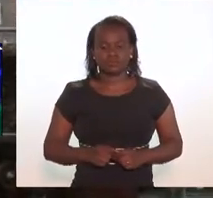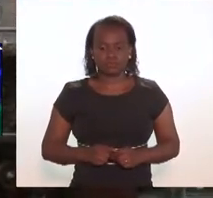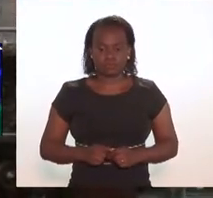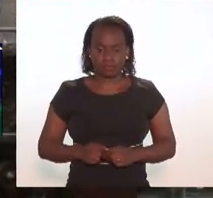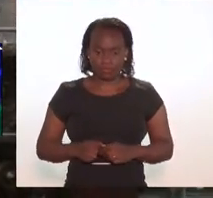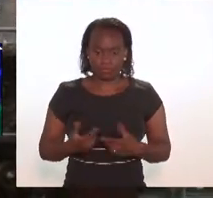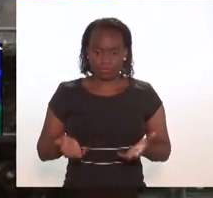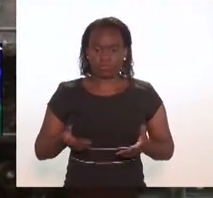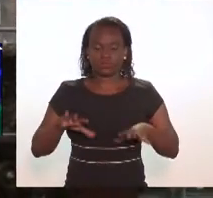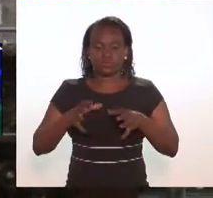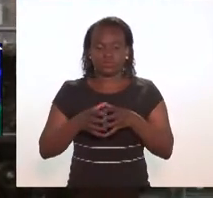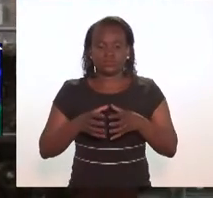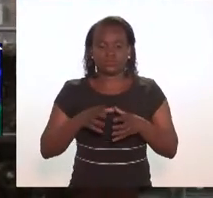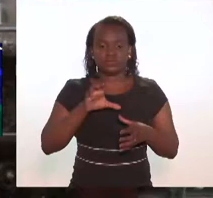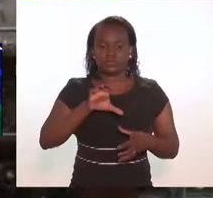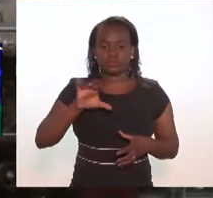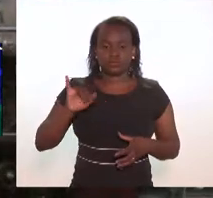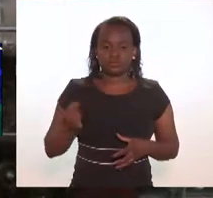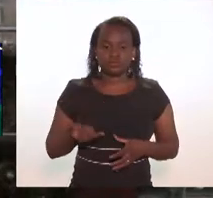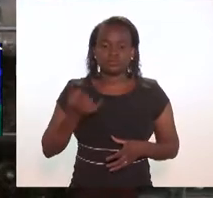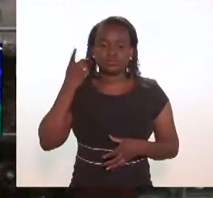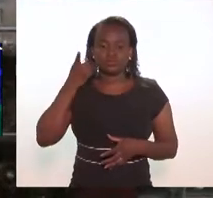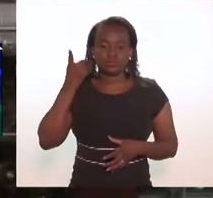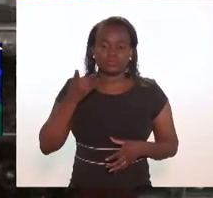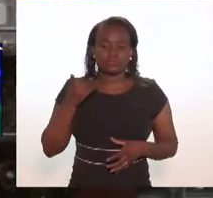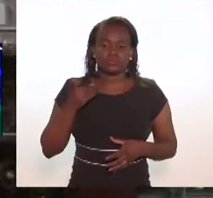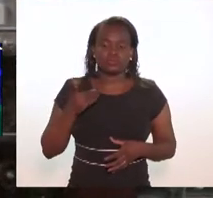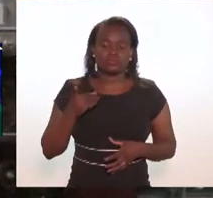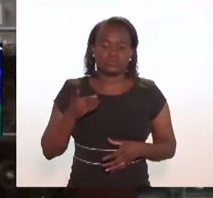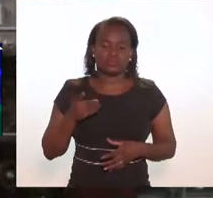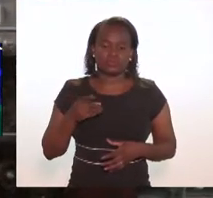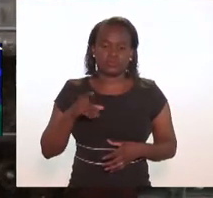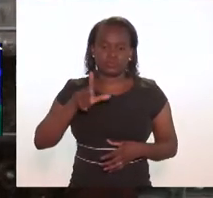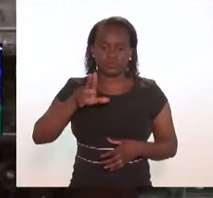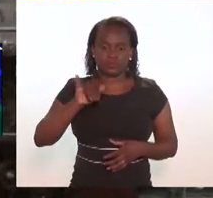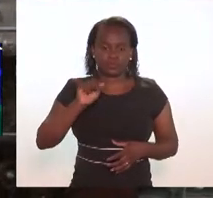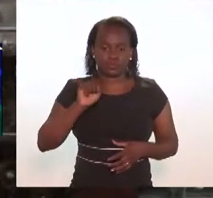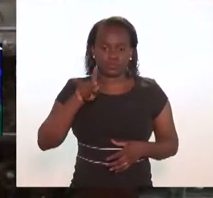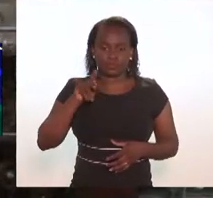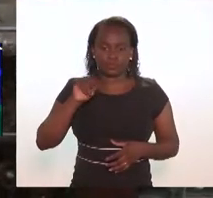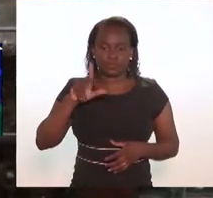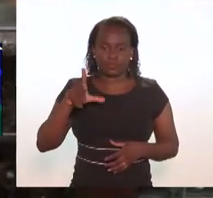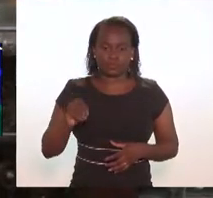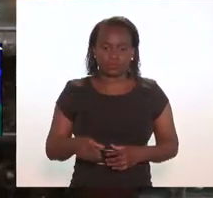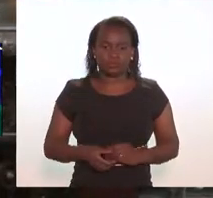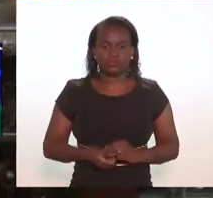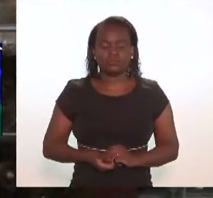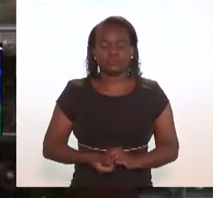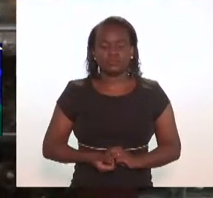Pela Comissão de Constituição e Justiça, deputado Luiz Paulo.